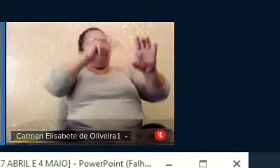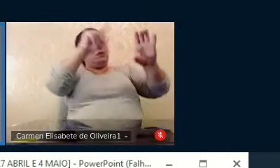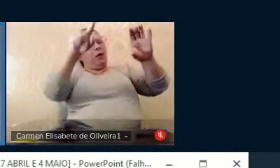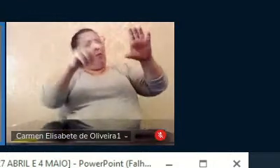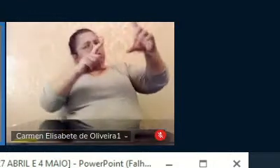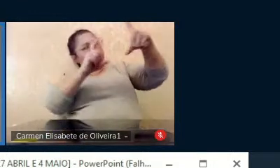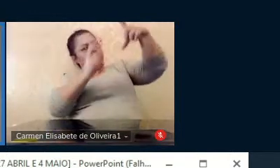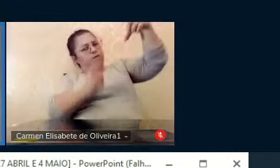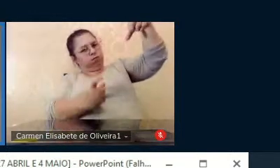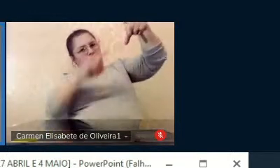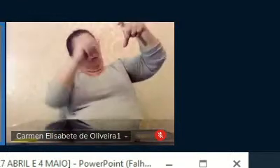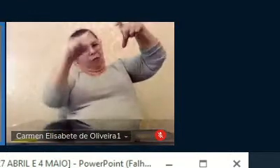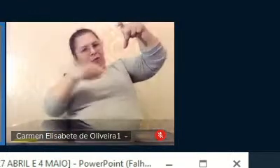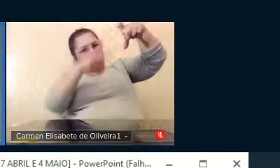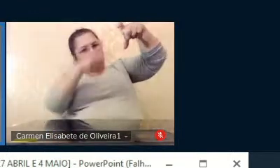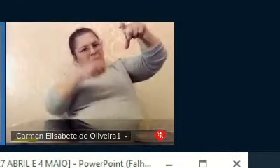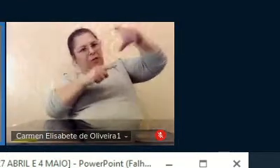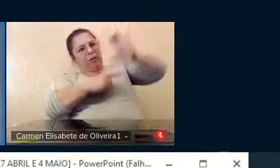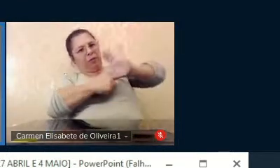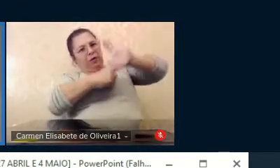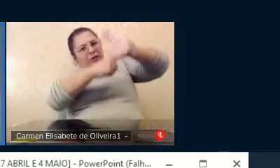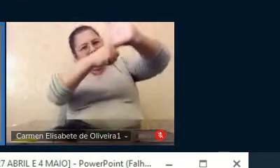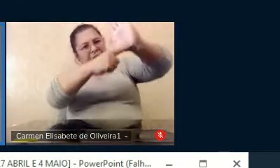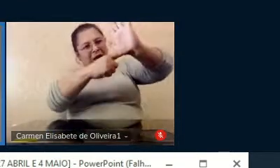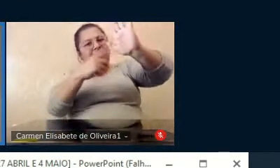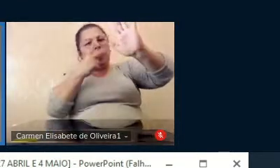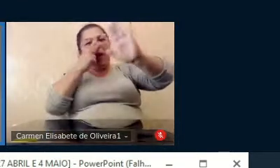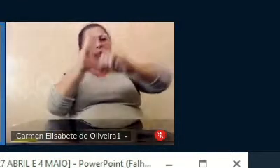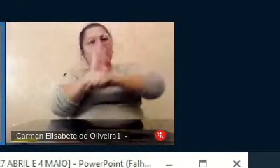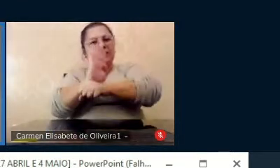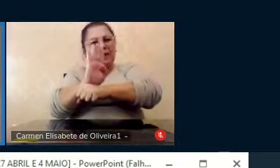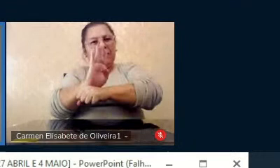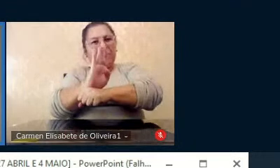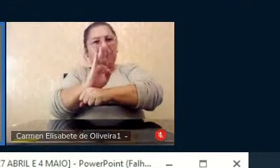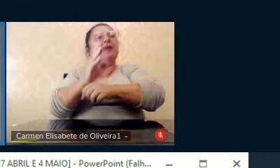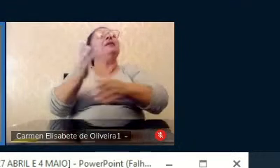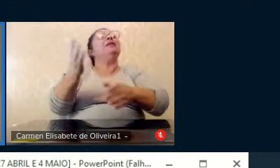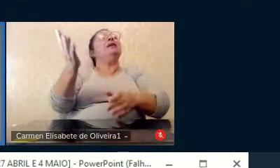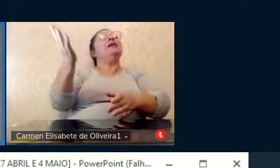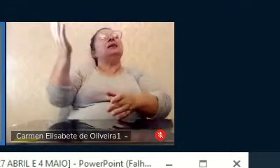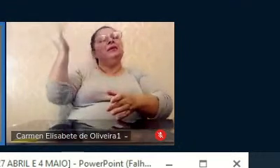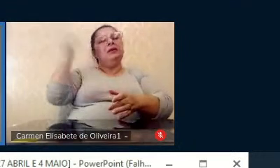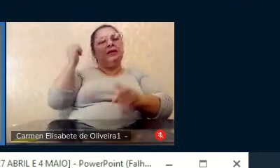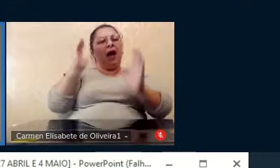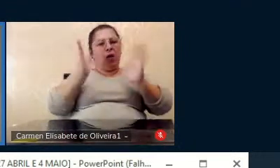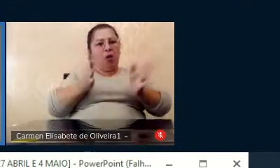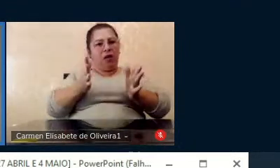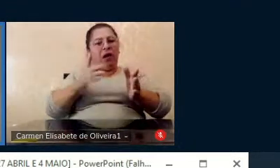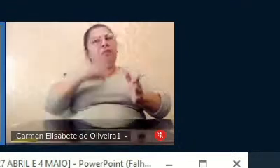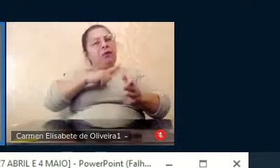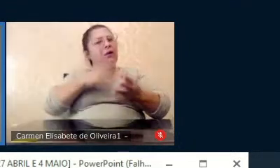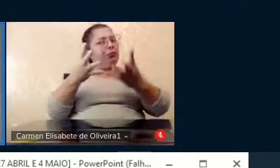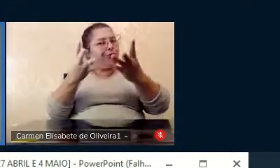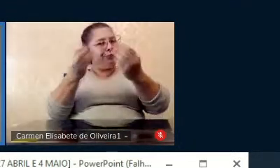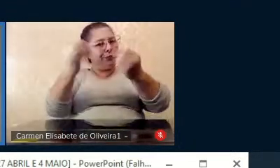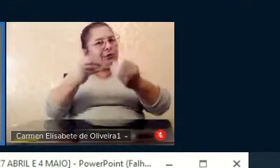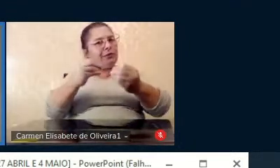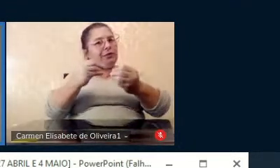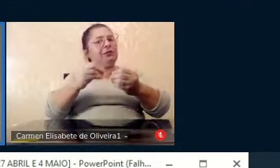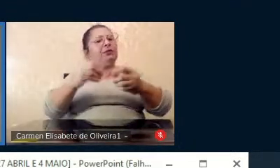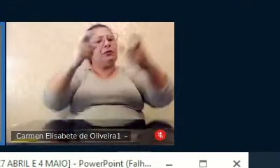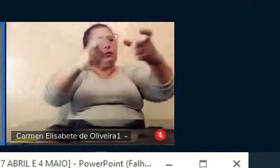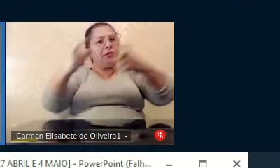DVDs. E hoje nós temos, então, essas produções bastante distribuídas nas plataformas digitais.